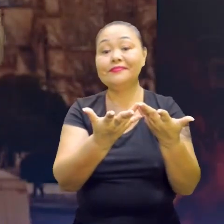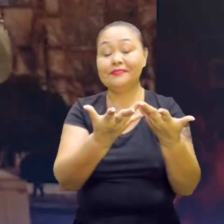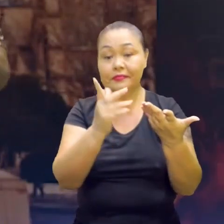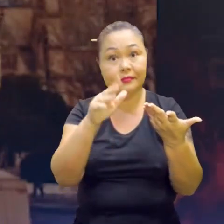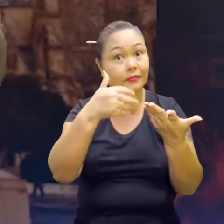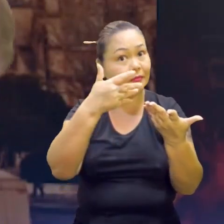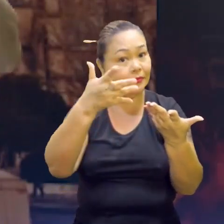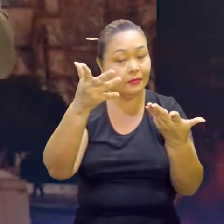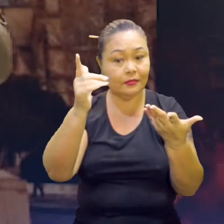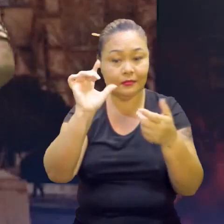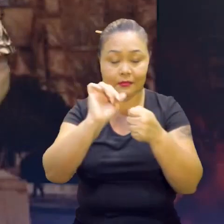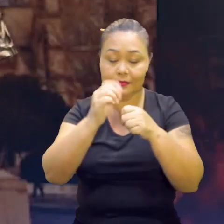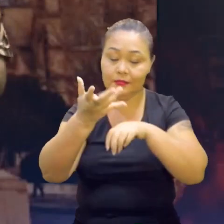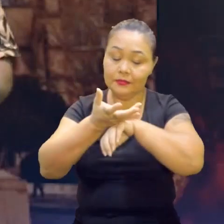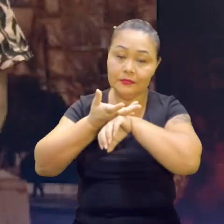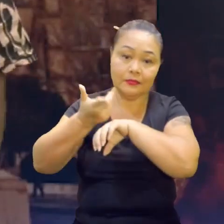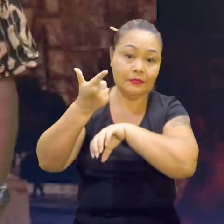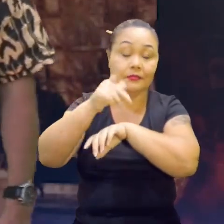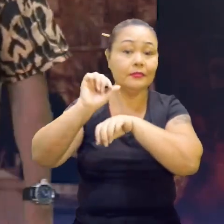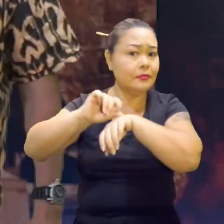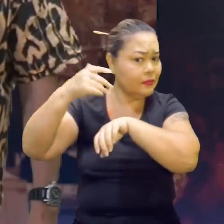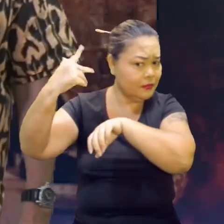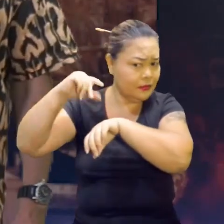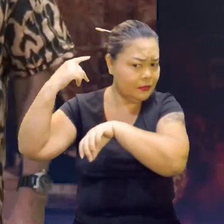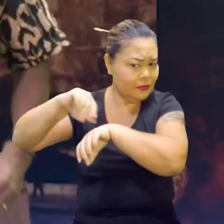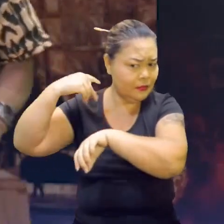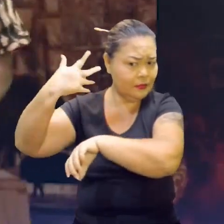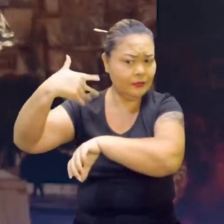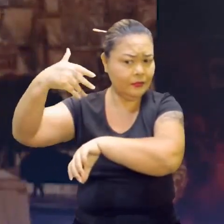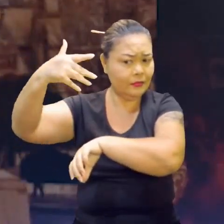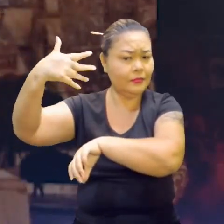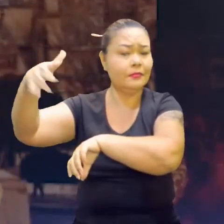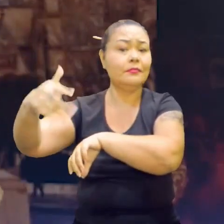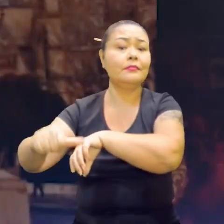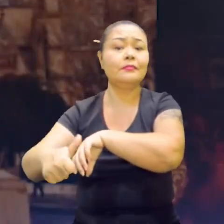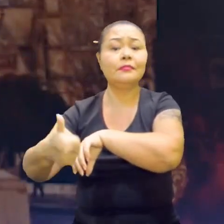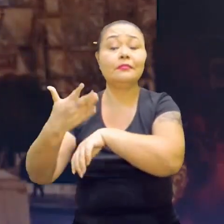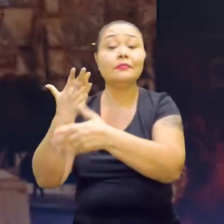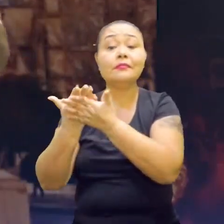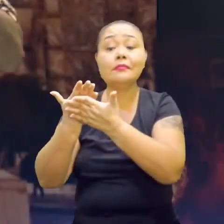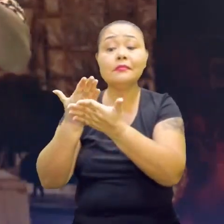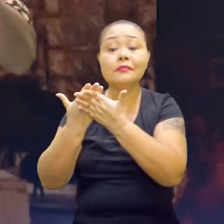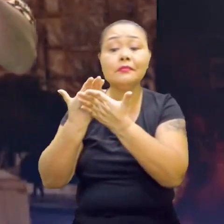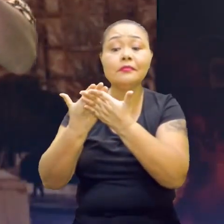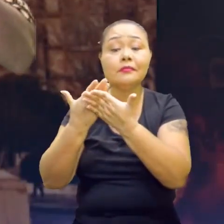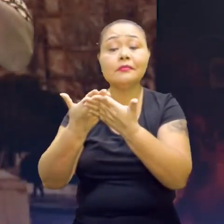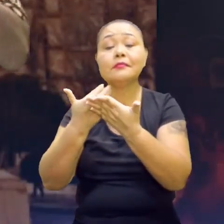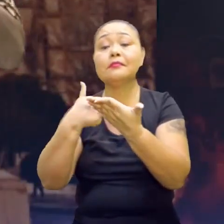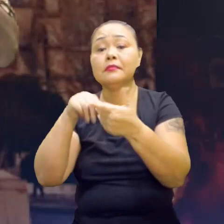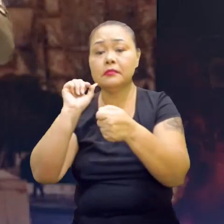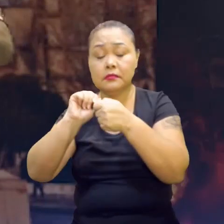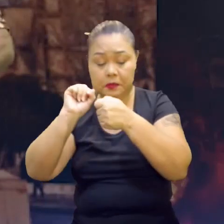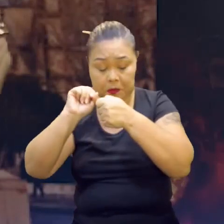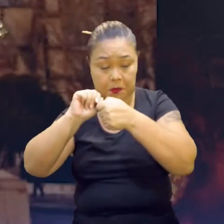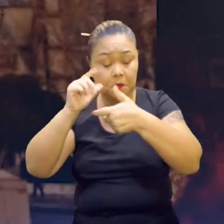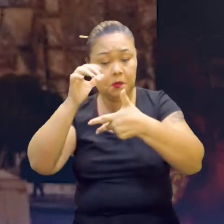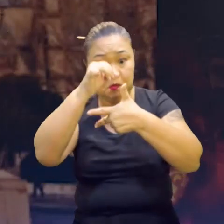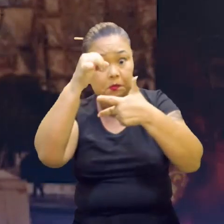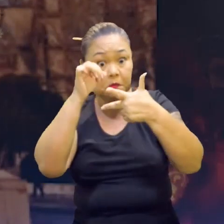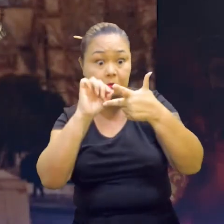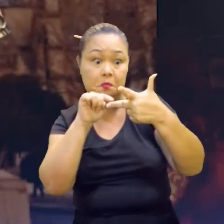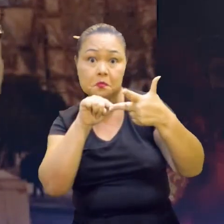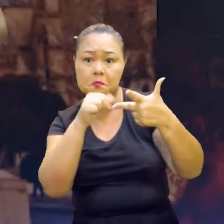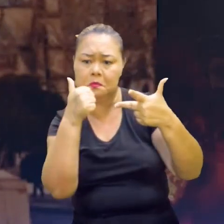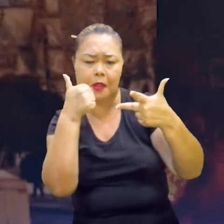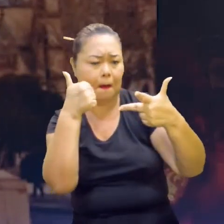outras disciplinas e mandar bala, mandar ver, tá bom? Estudar bastante para poder fazer aquela prova do Enem